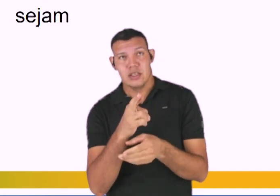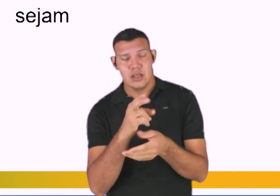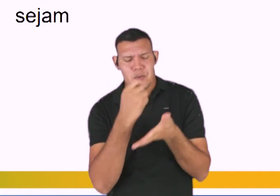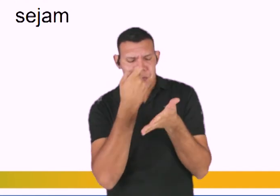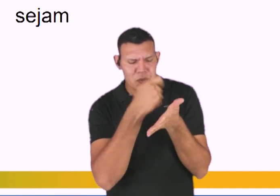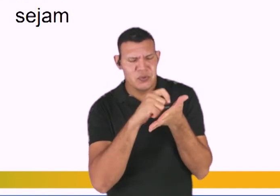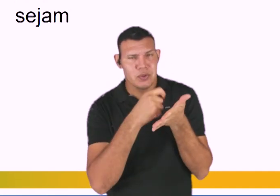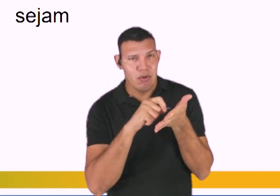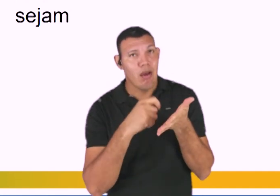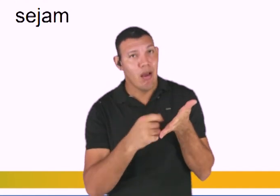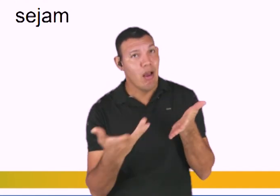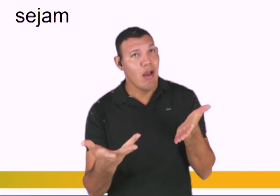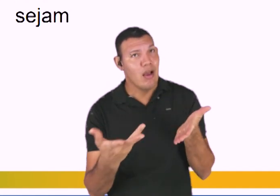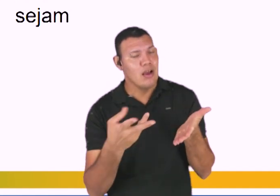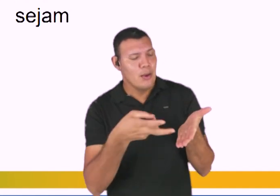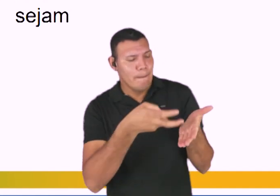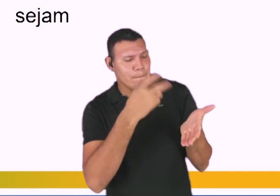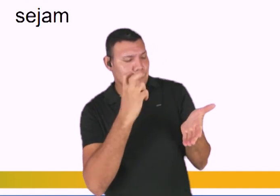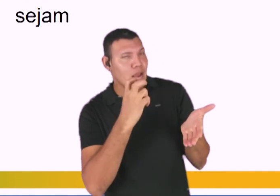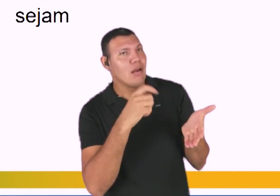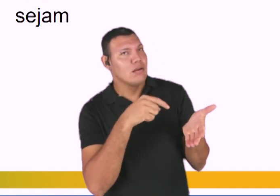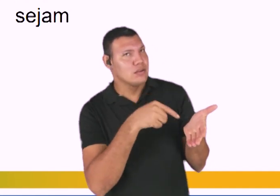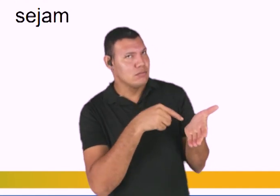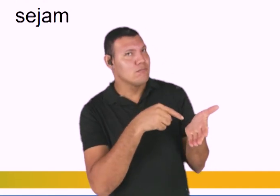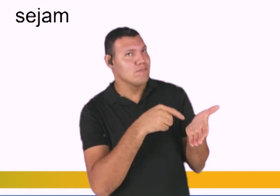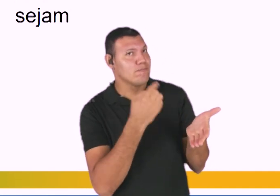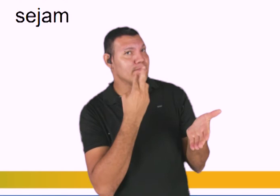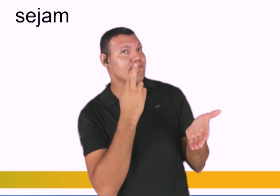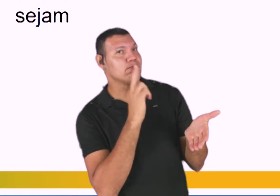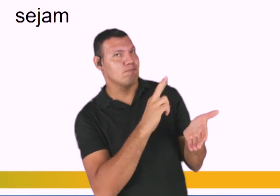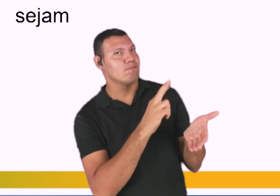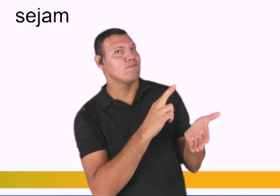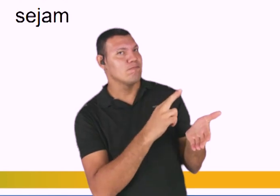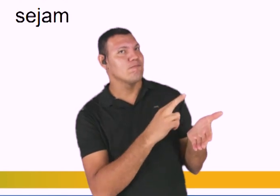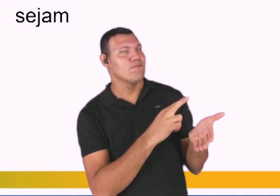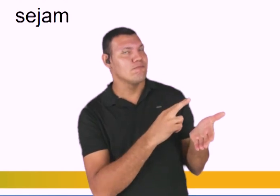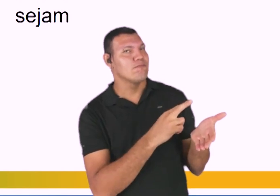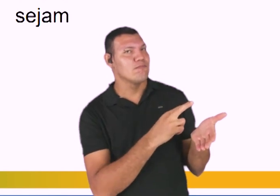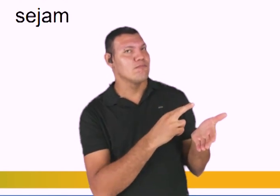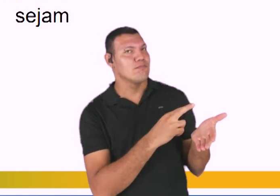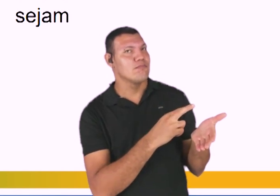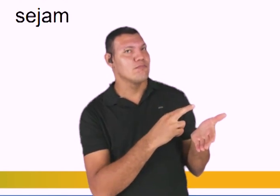outro, você vai perceber que a solução elas vão ser